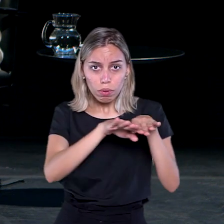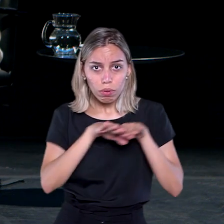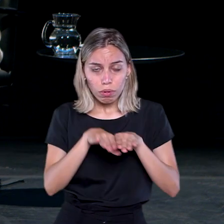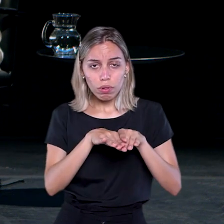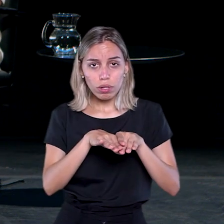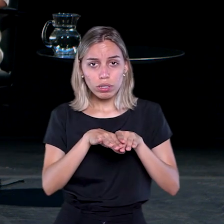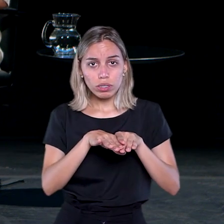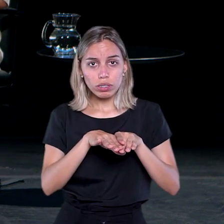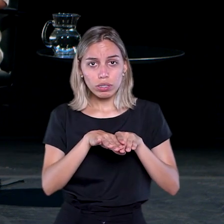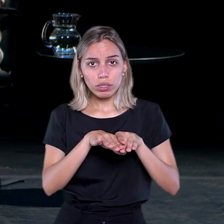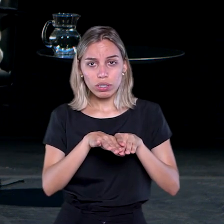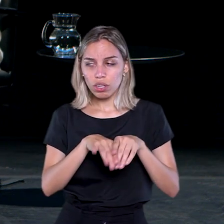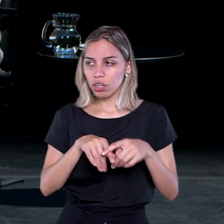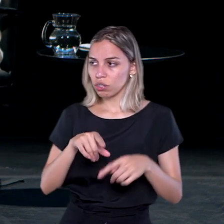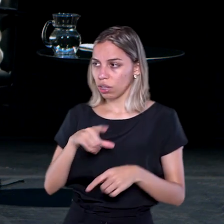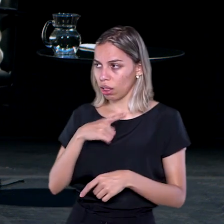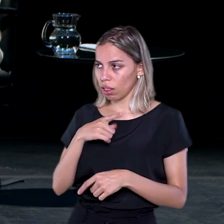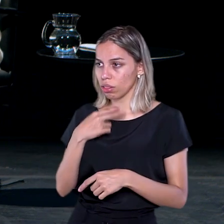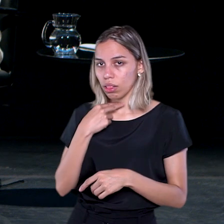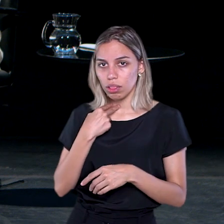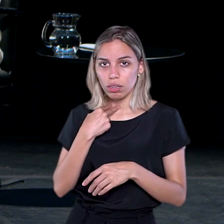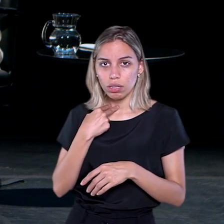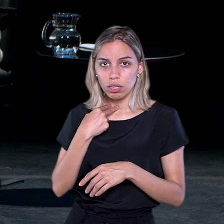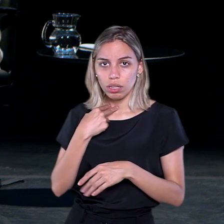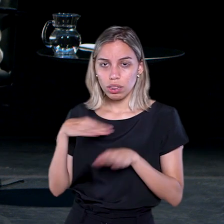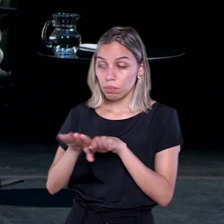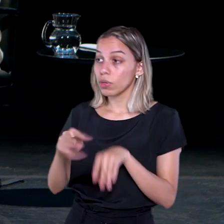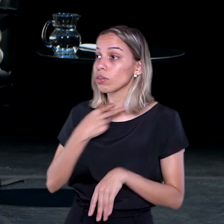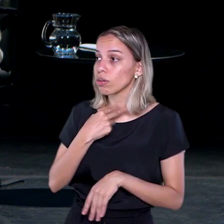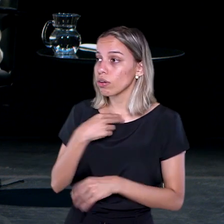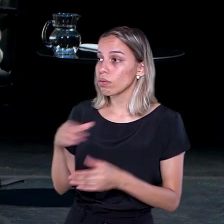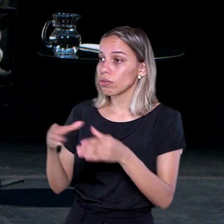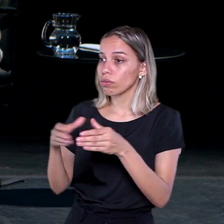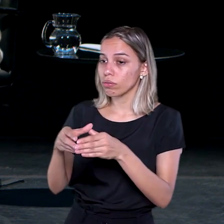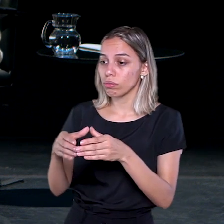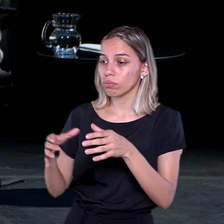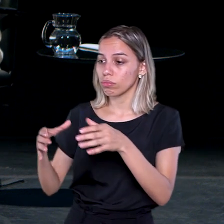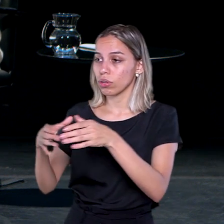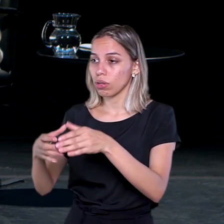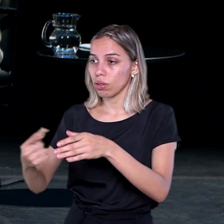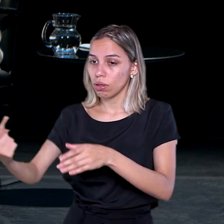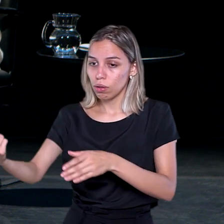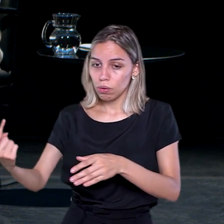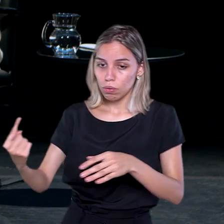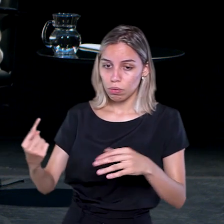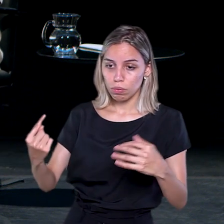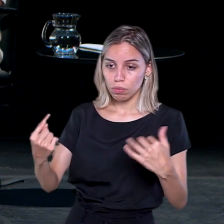O Fliaraxá, esse ano, que teve a Maria Firmina como patrono, e tinha